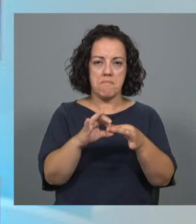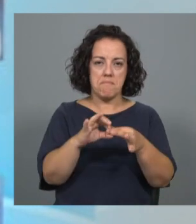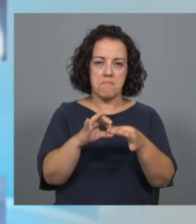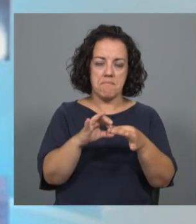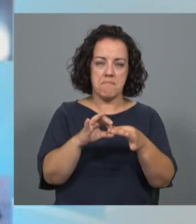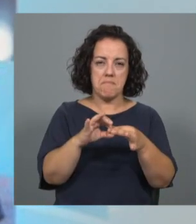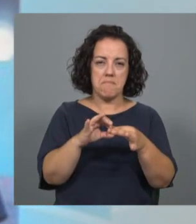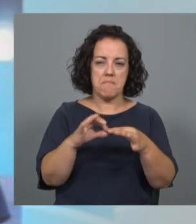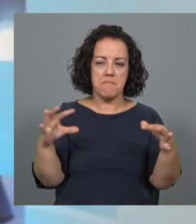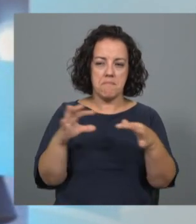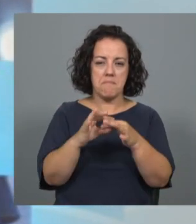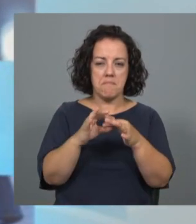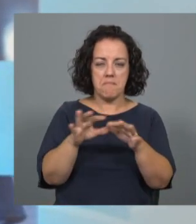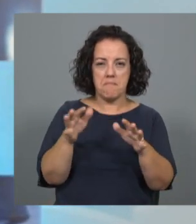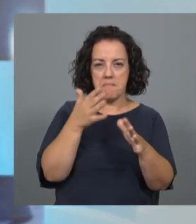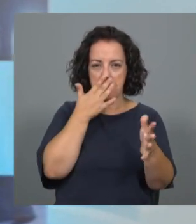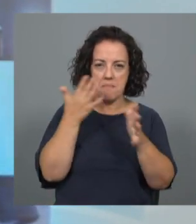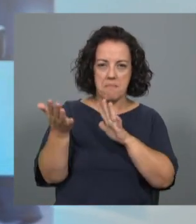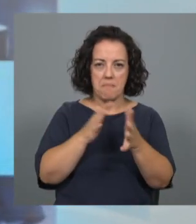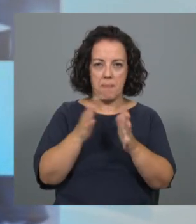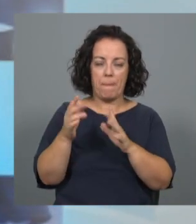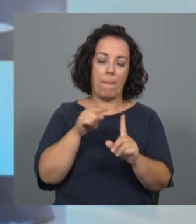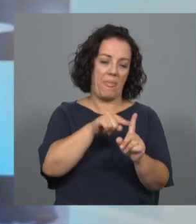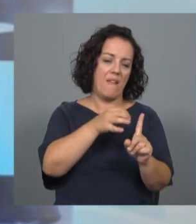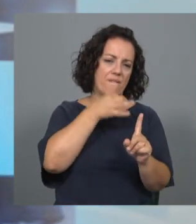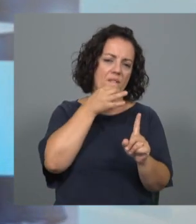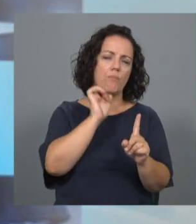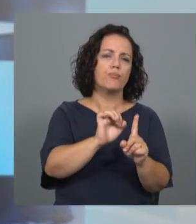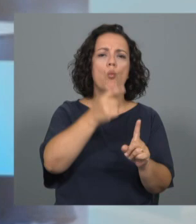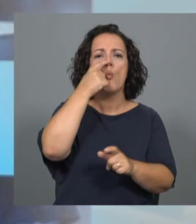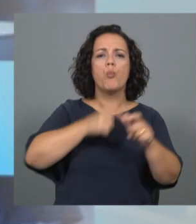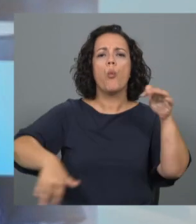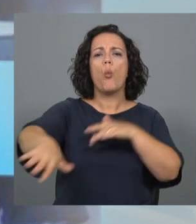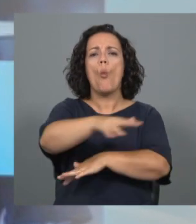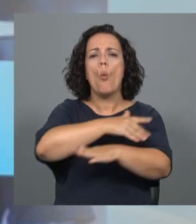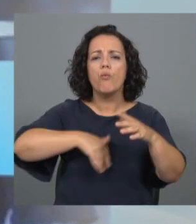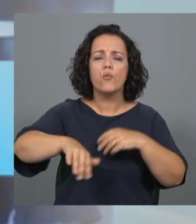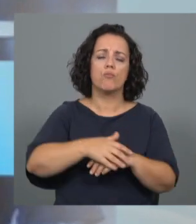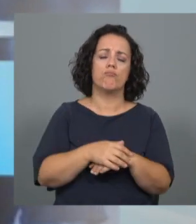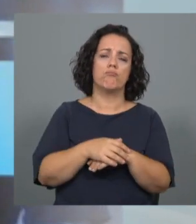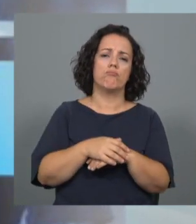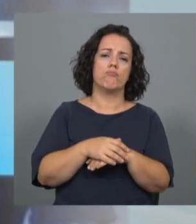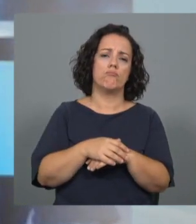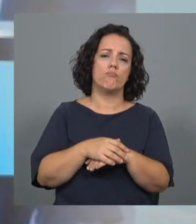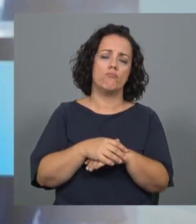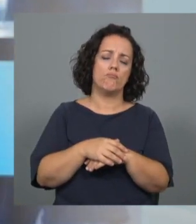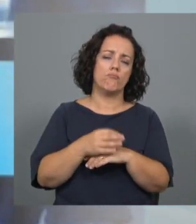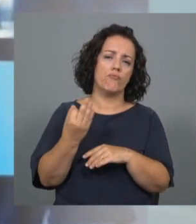e fala-nos de um povo que acaba por regressar de uma situação também de